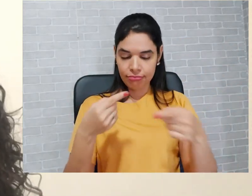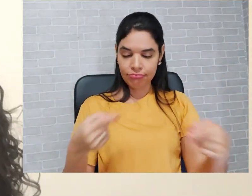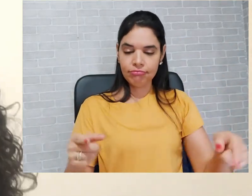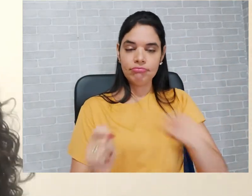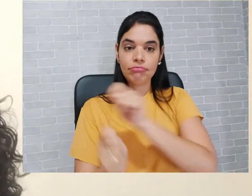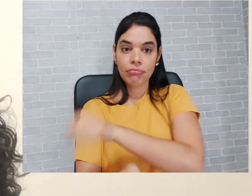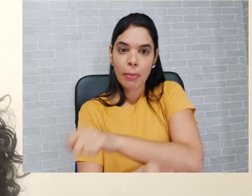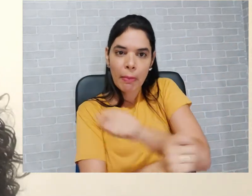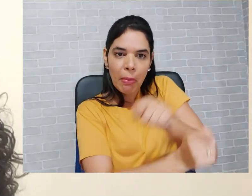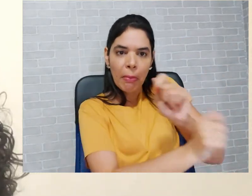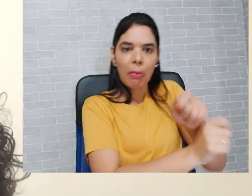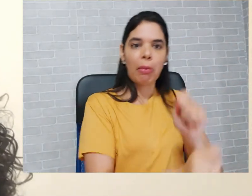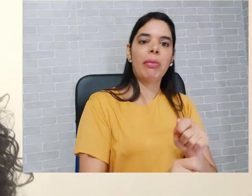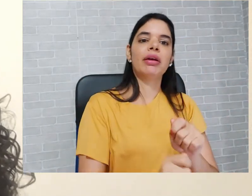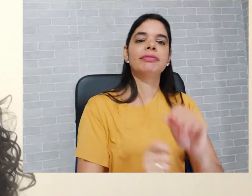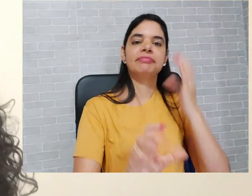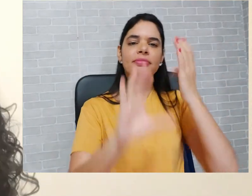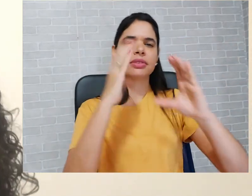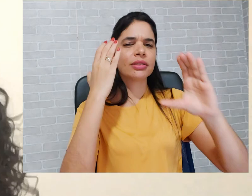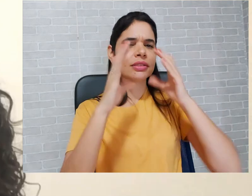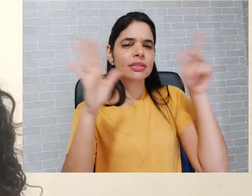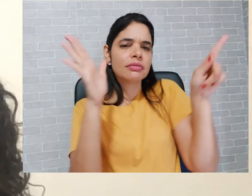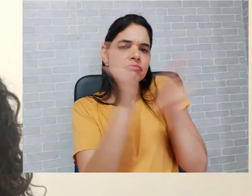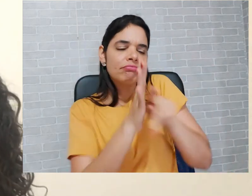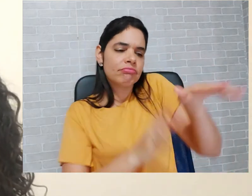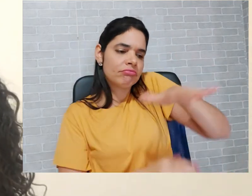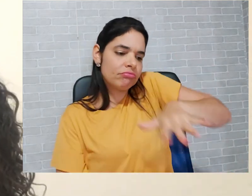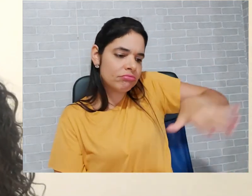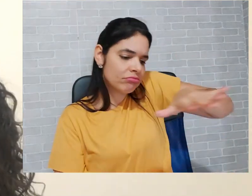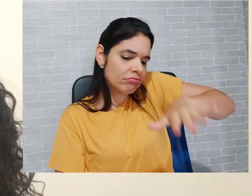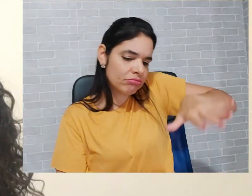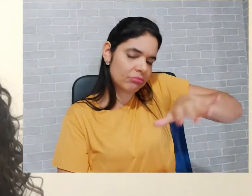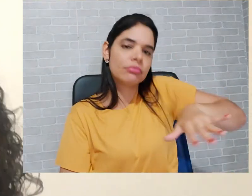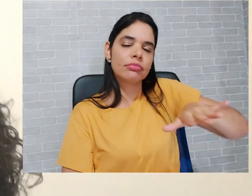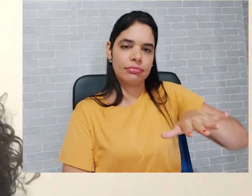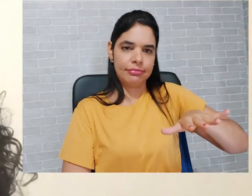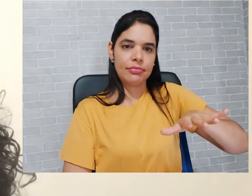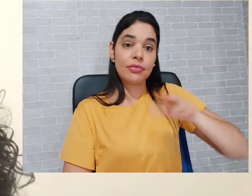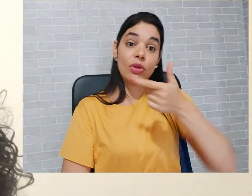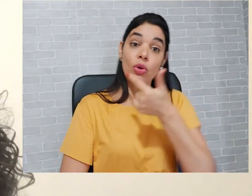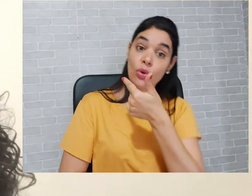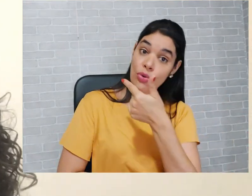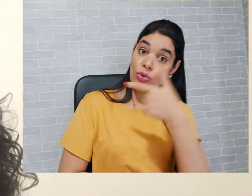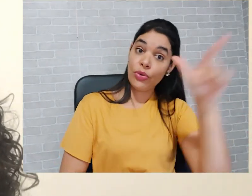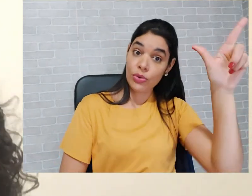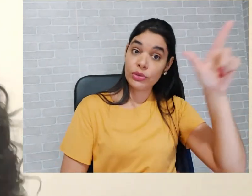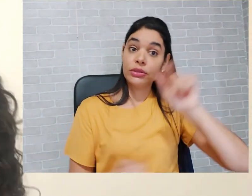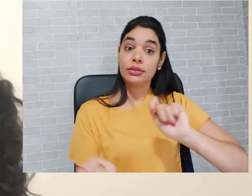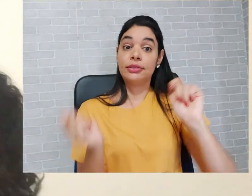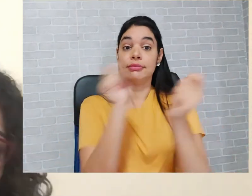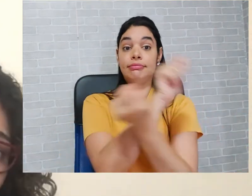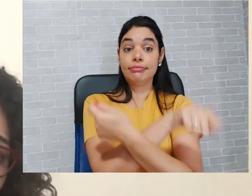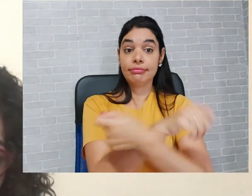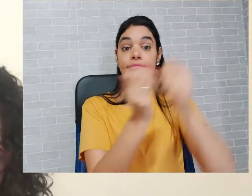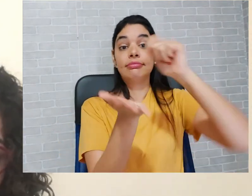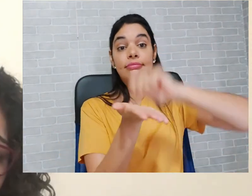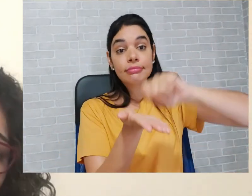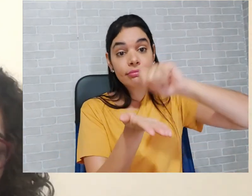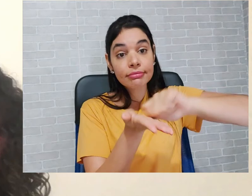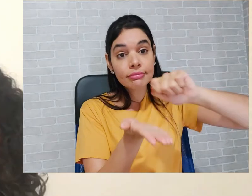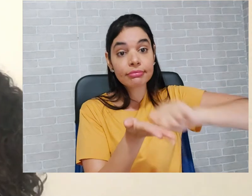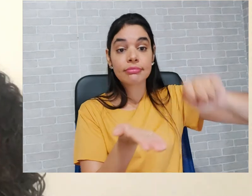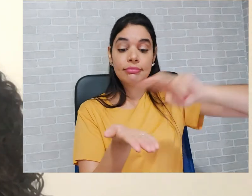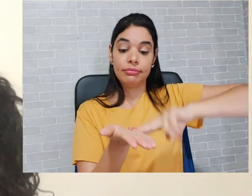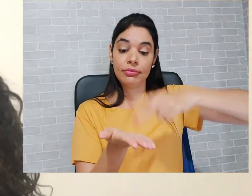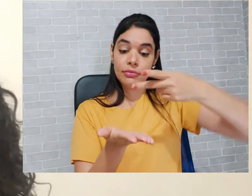por percussões, por cantos tradicionais, algumas transcritas,